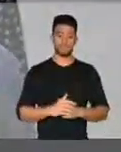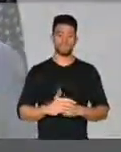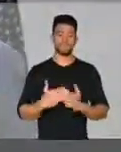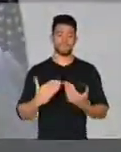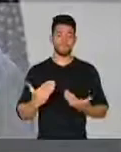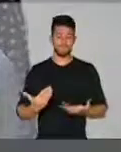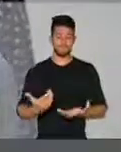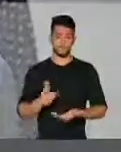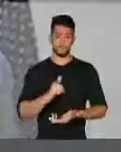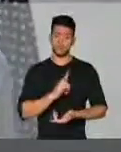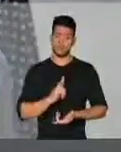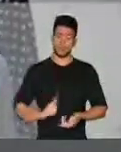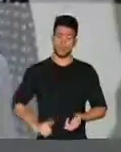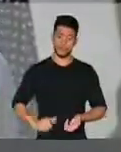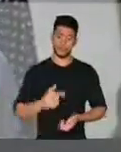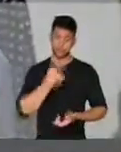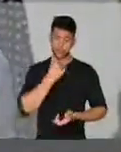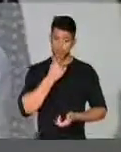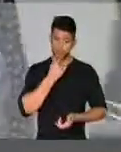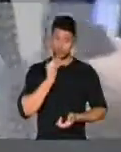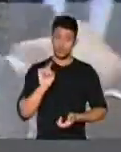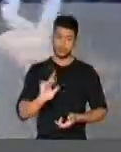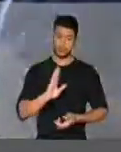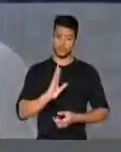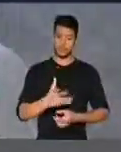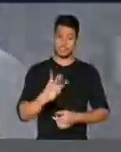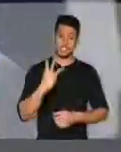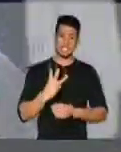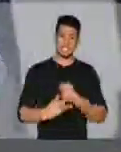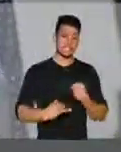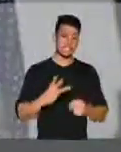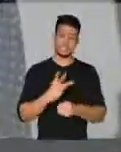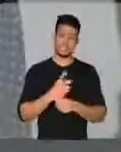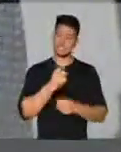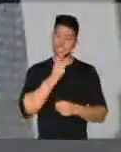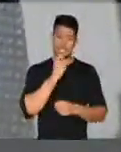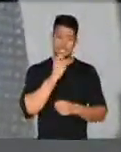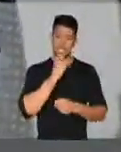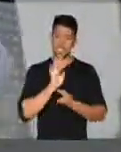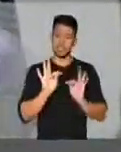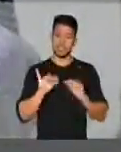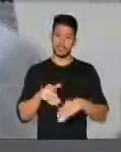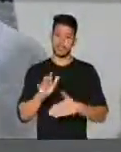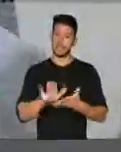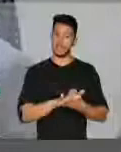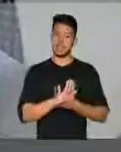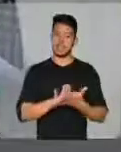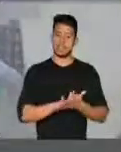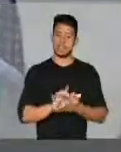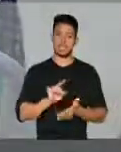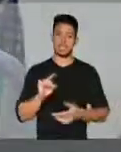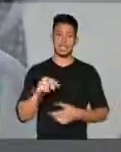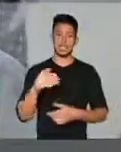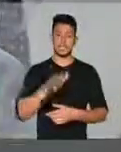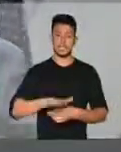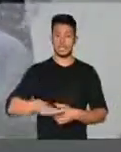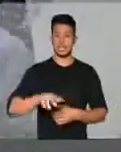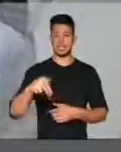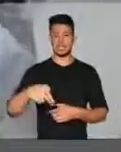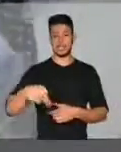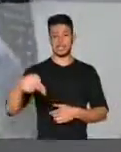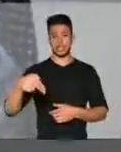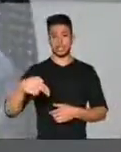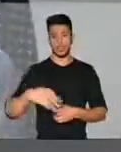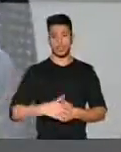governo Valdez está há 3 anos sem concluir a maternidade de parto normal da Zona Norte, que o